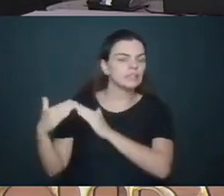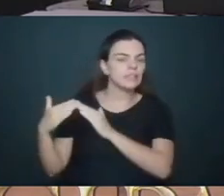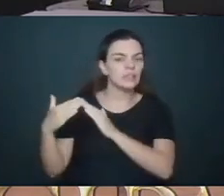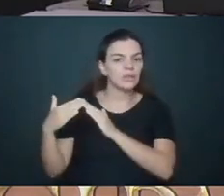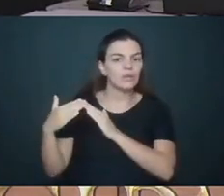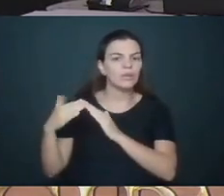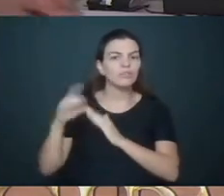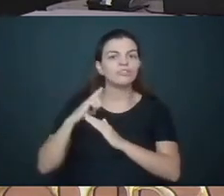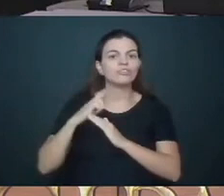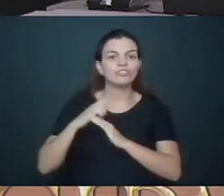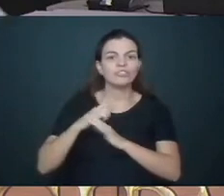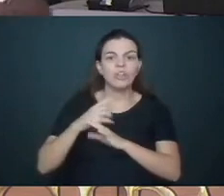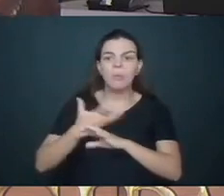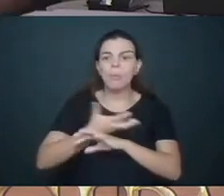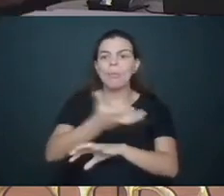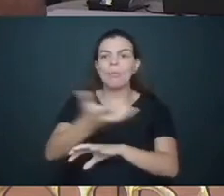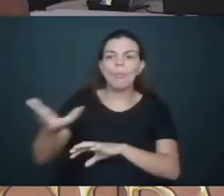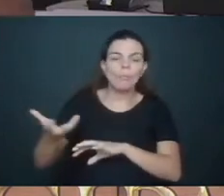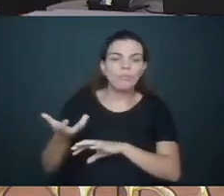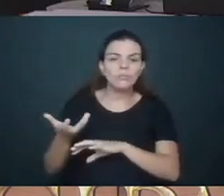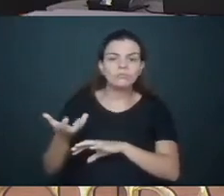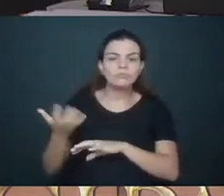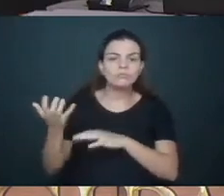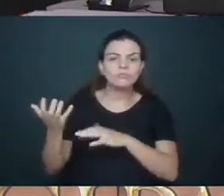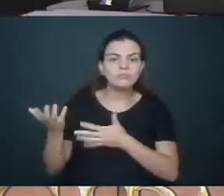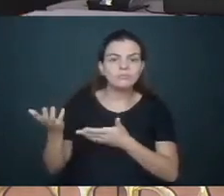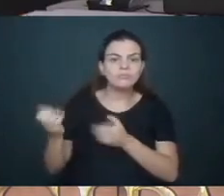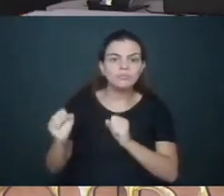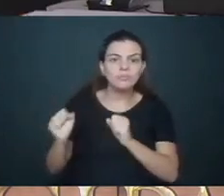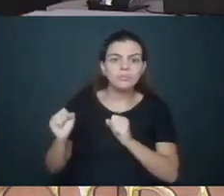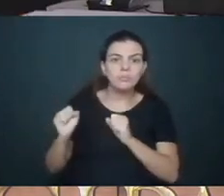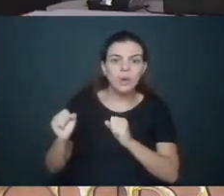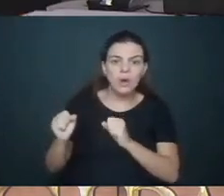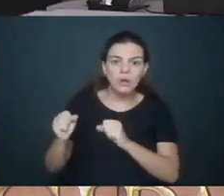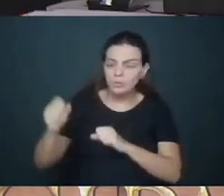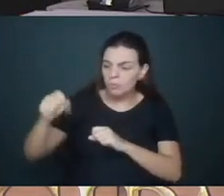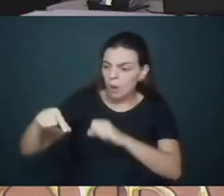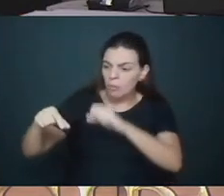só roçava, você não quer usar? Professor, você vai ter seu laboratório do lado de casa.